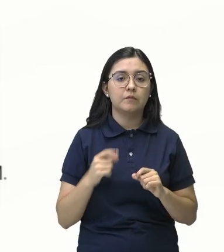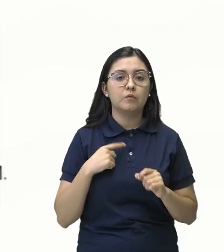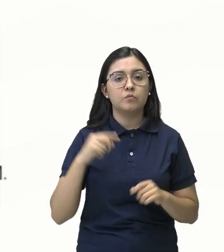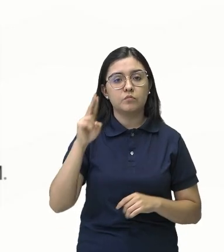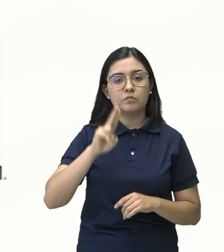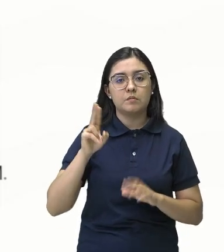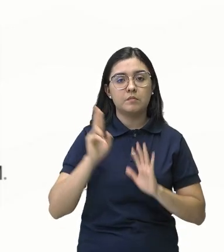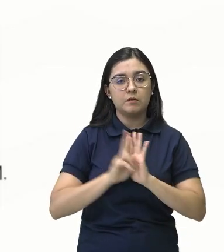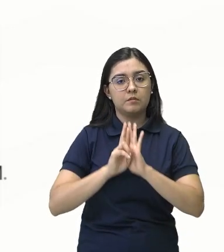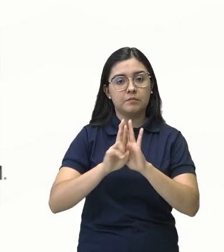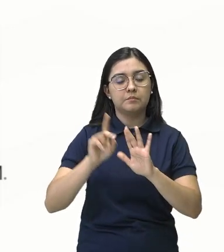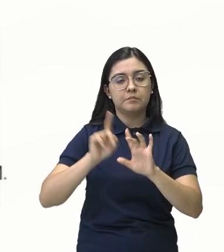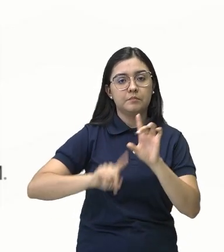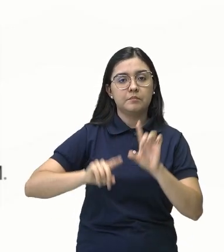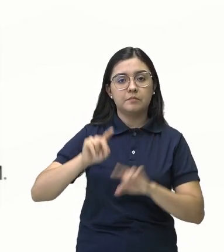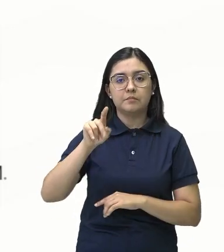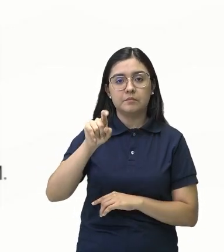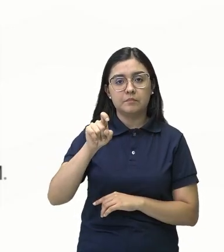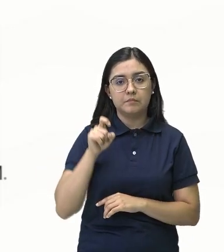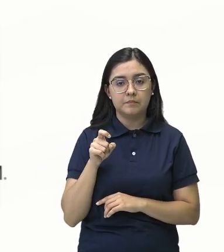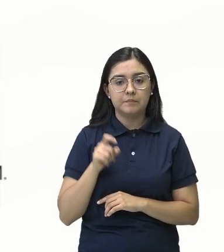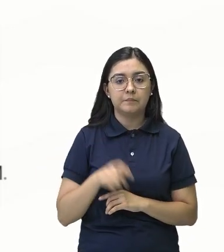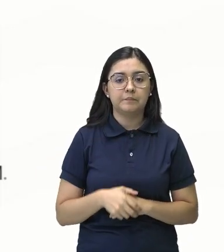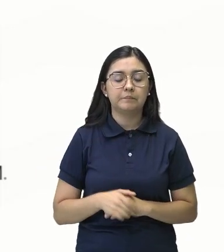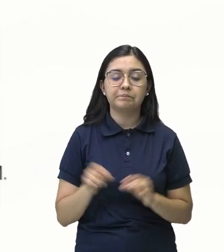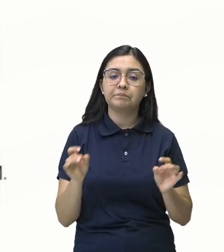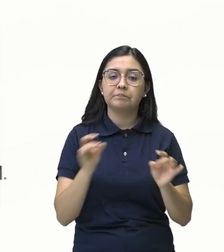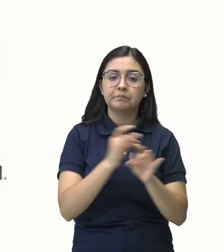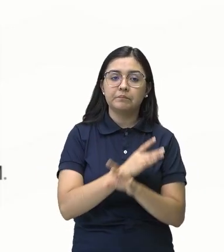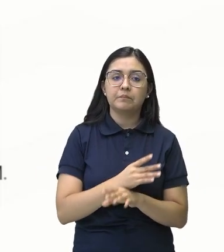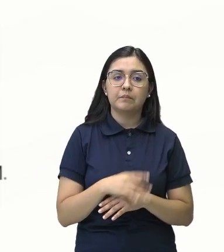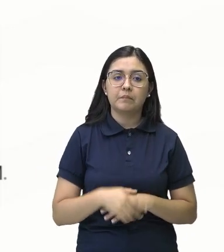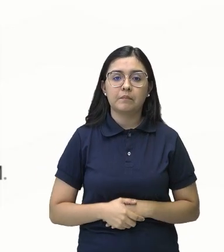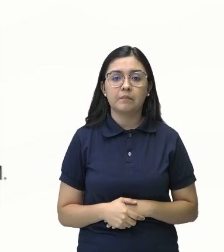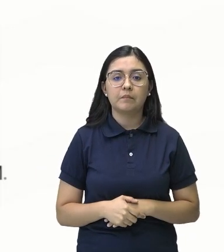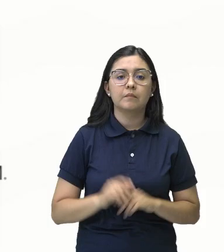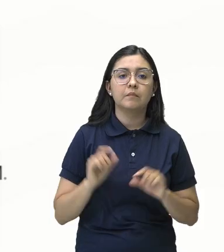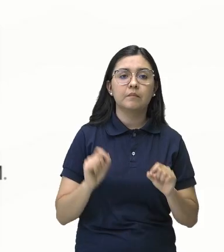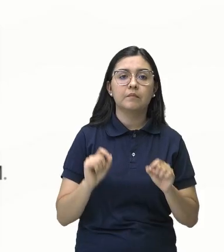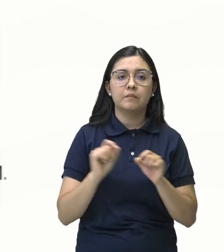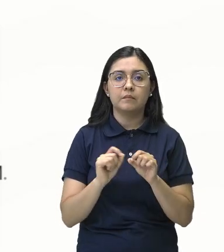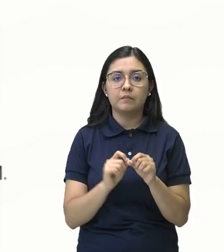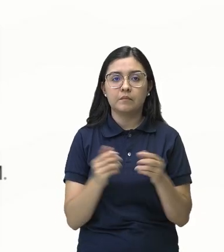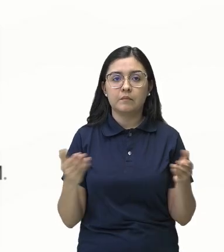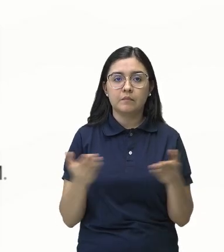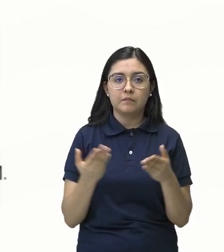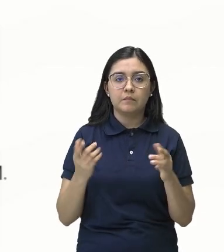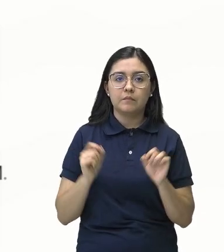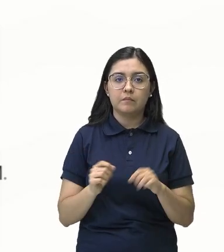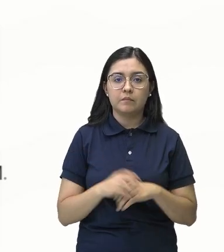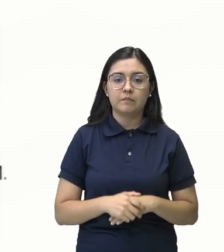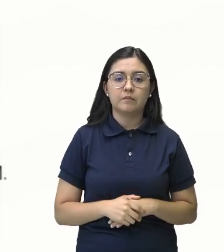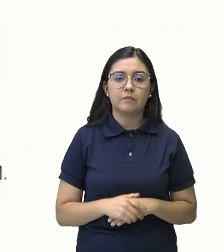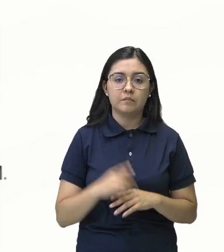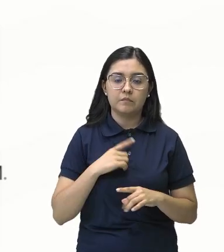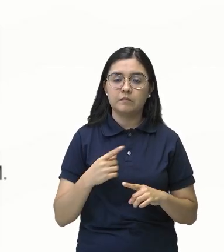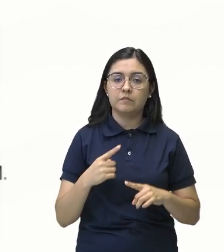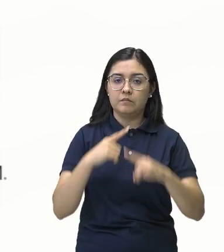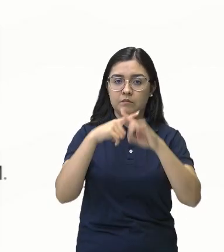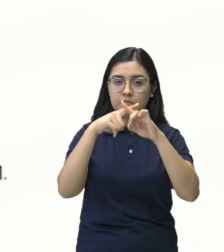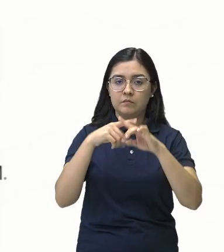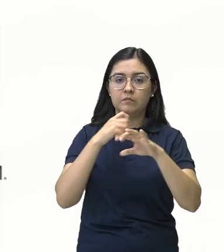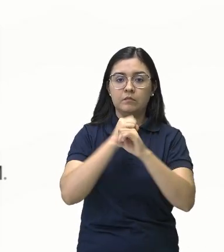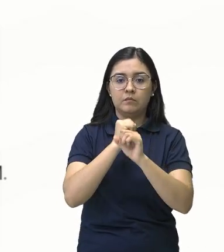x. Certo? Feito isso, o que a gente vai fazer? Vamos fazer aqui uma multiplicaçãozinha,